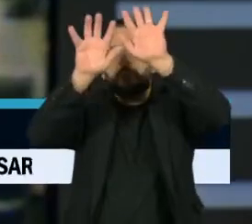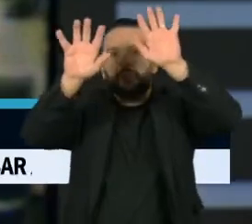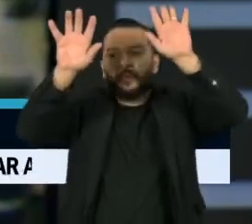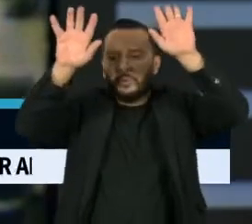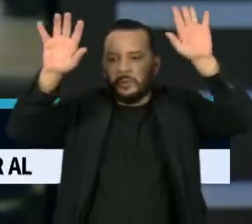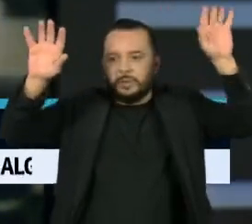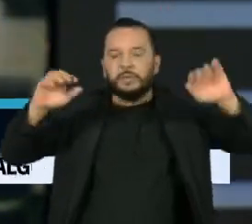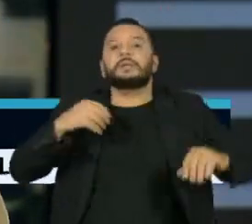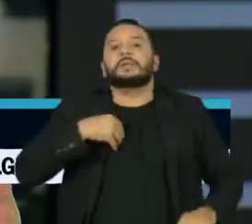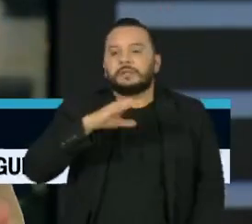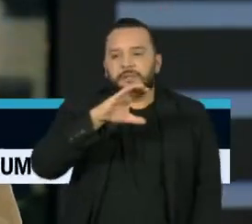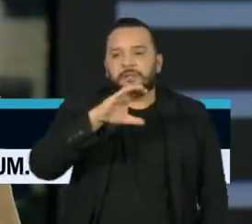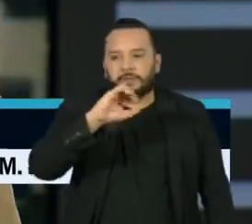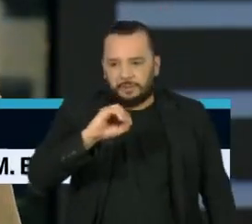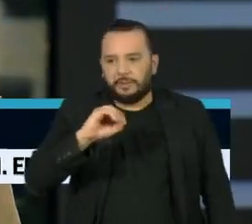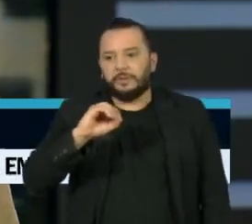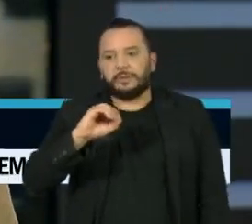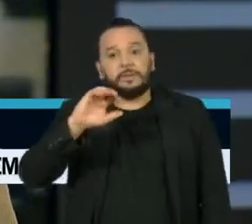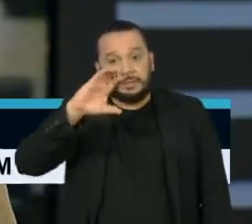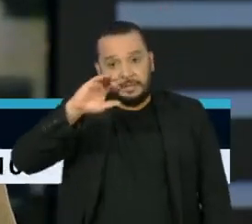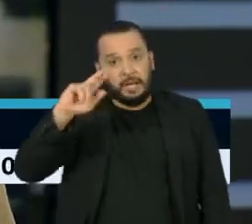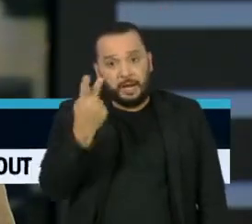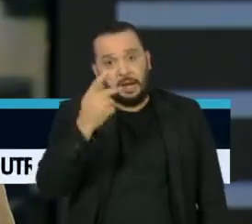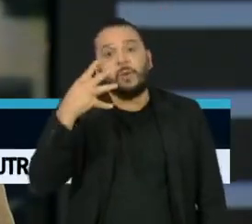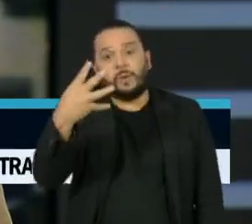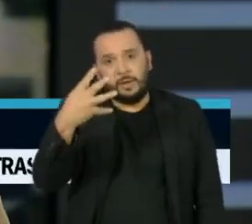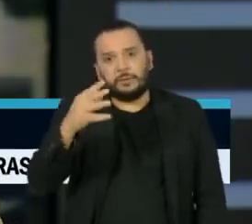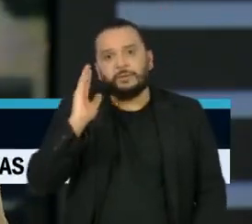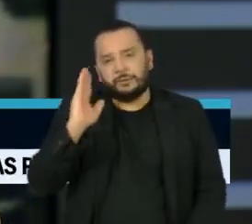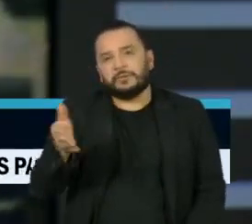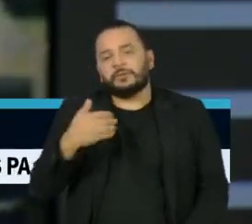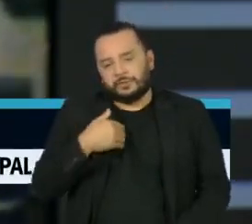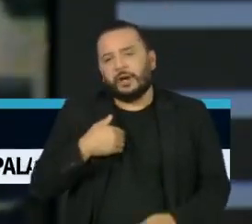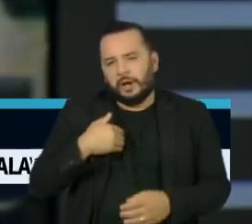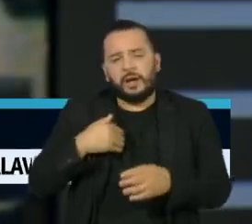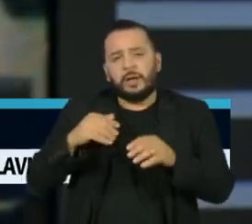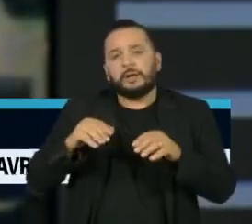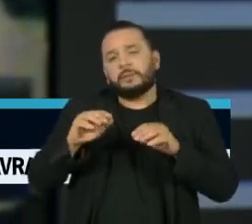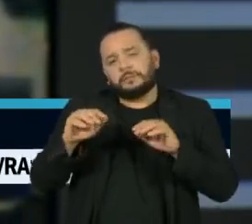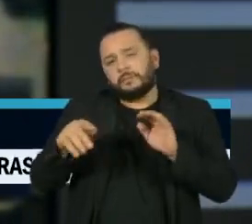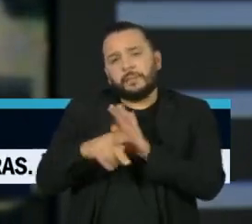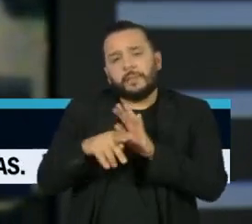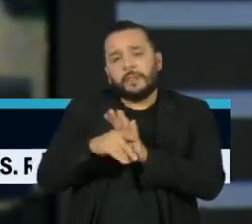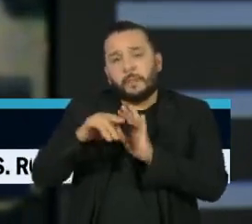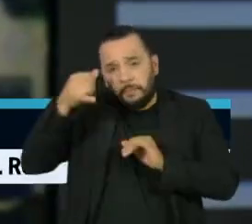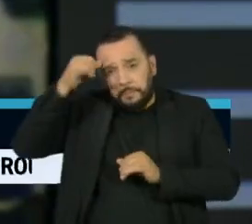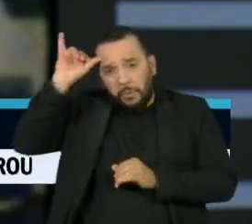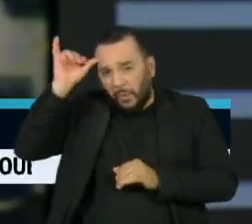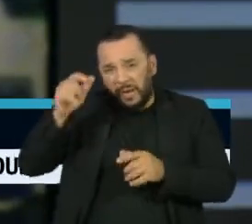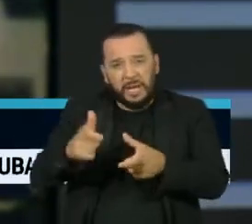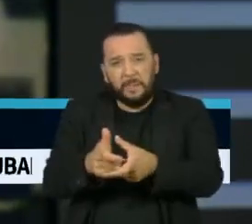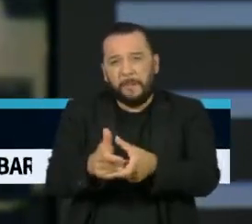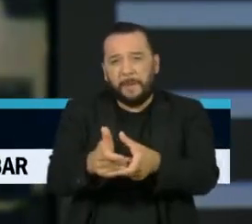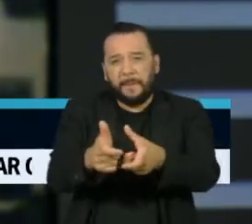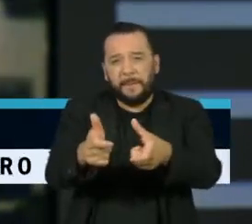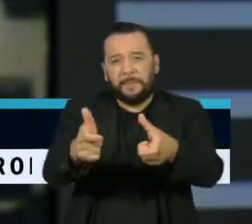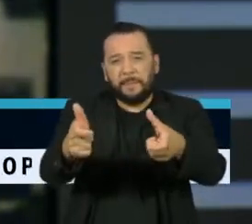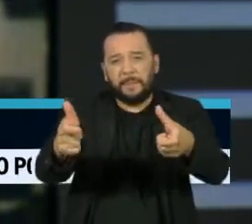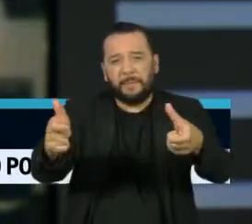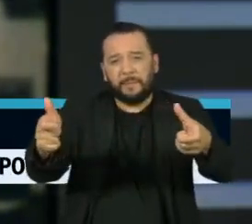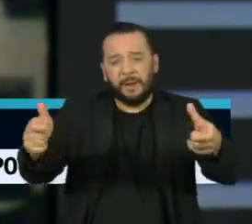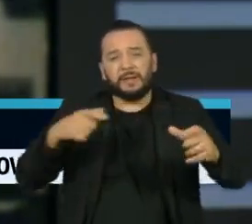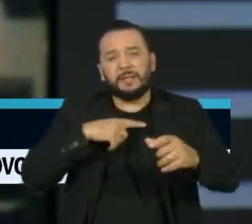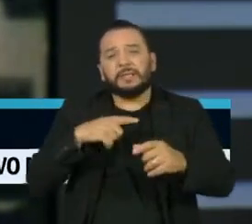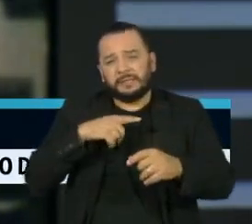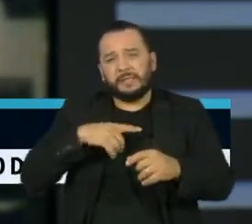muito atrasada claro que a segmentos importantes da pecuária que são muito avançados mas e vamos na